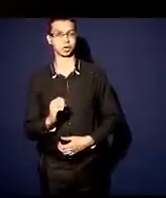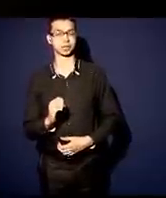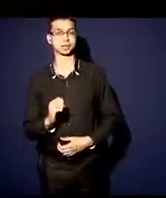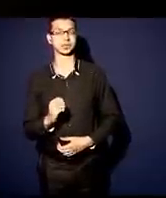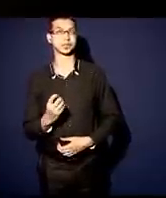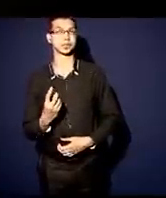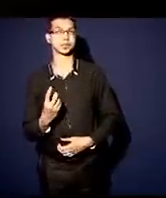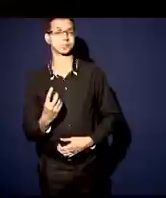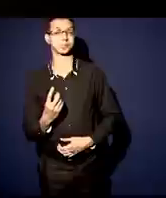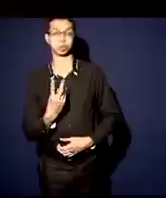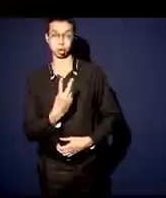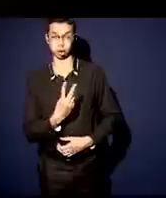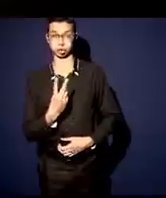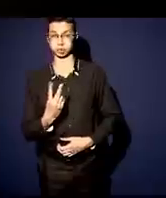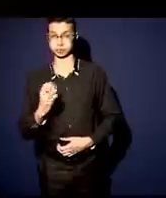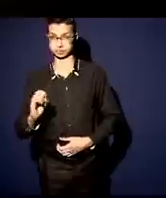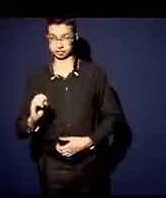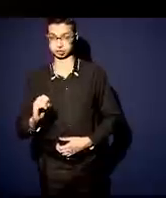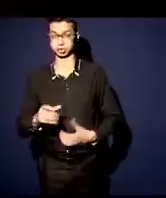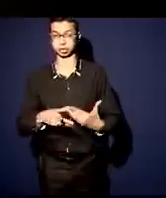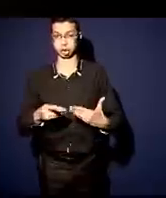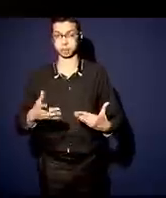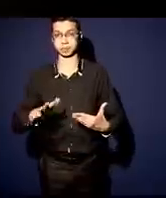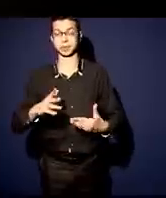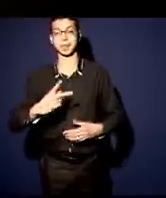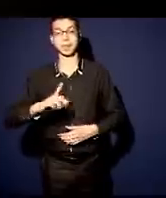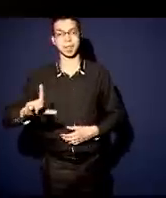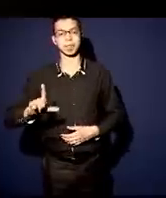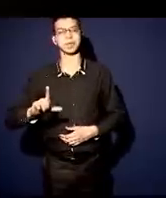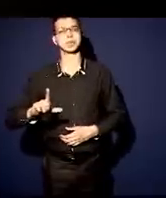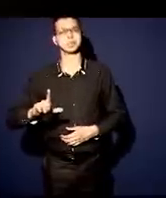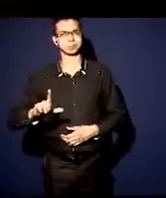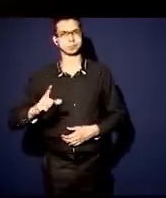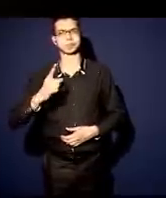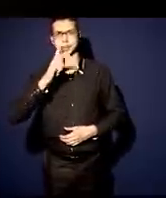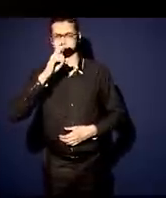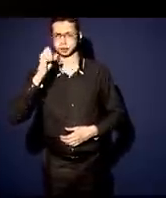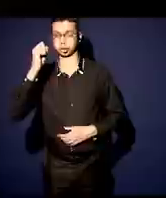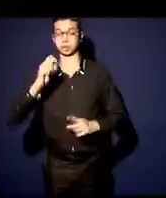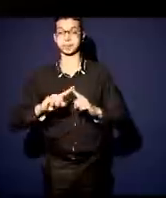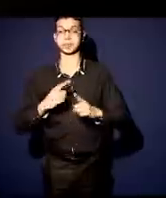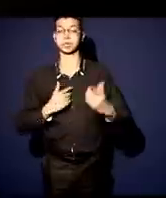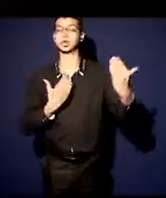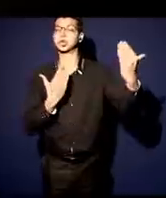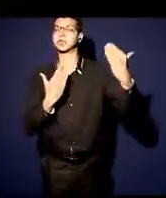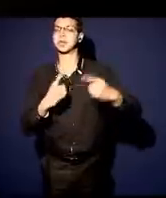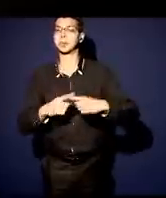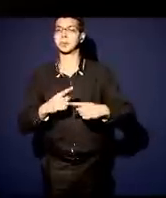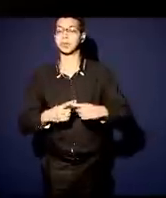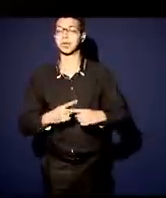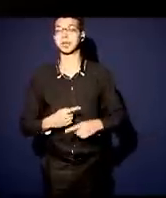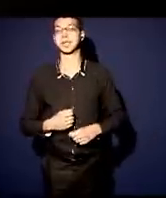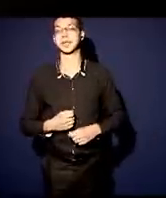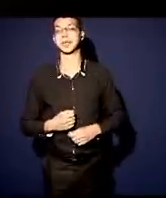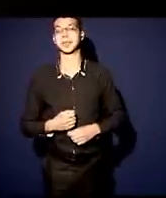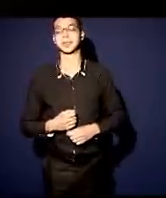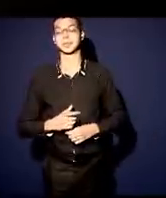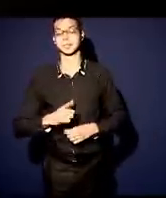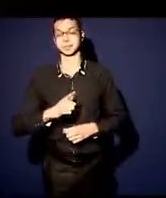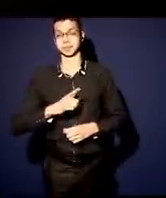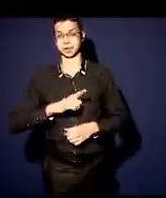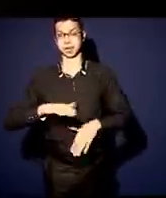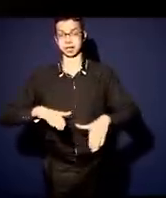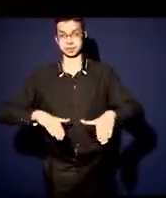dá, para mim, dá um PL muito alto. Mas eu ainda desconfio que, como você está com a mão de obra muito